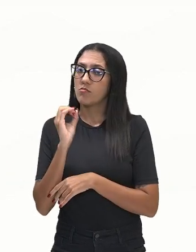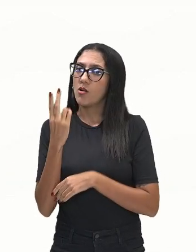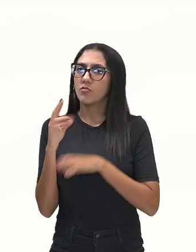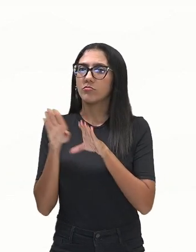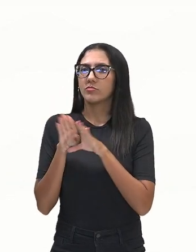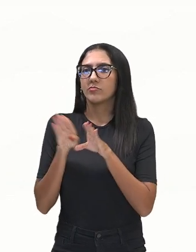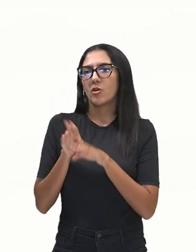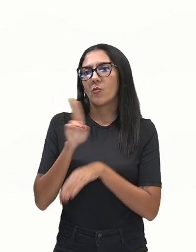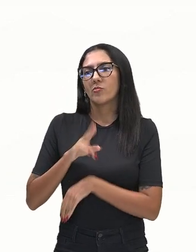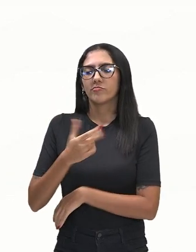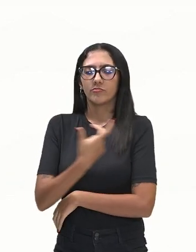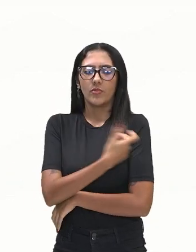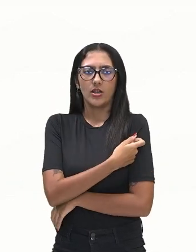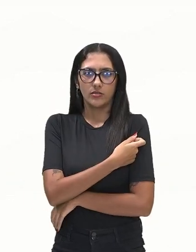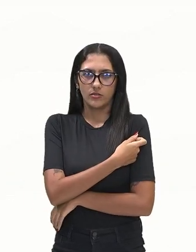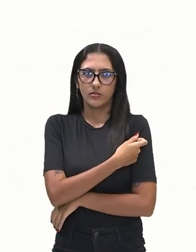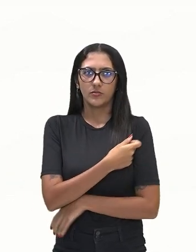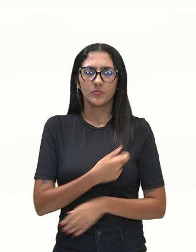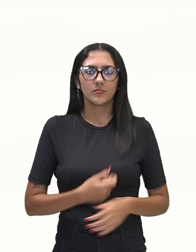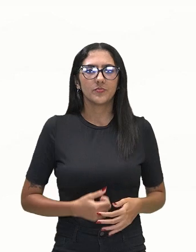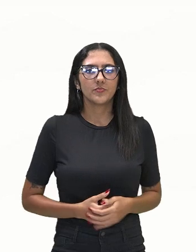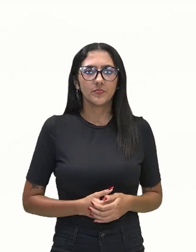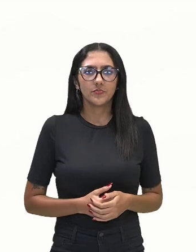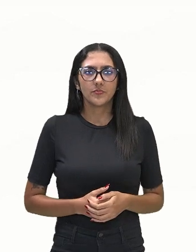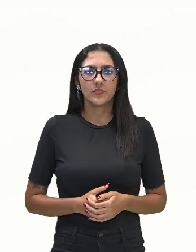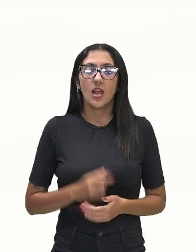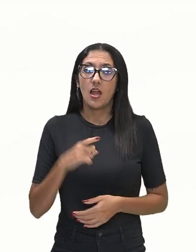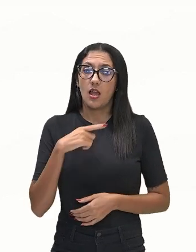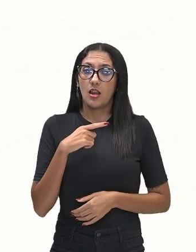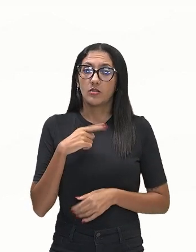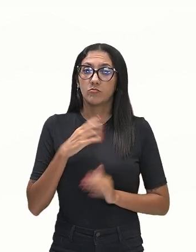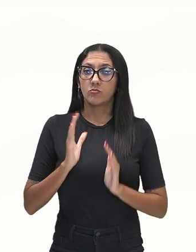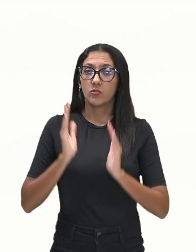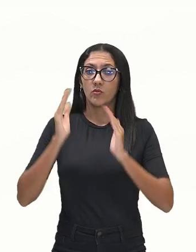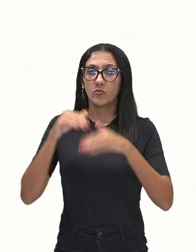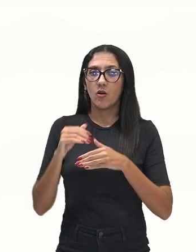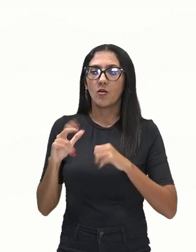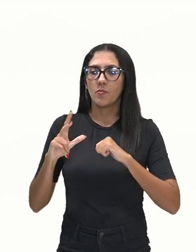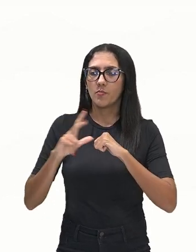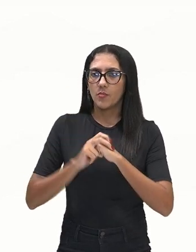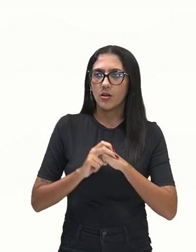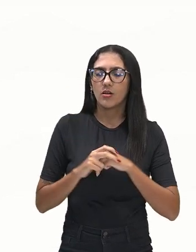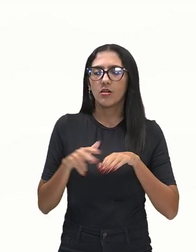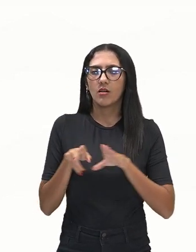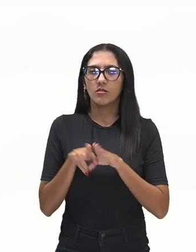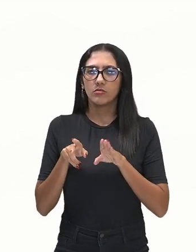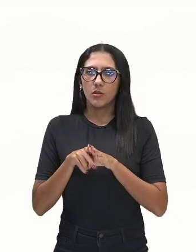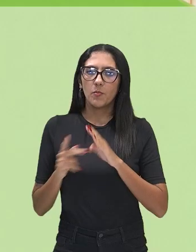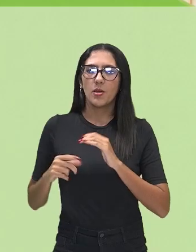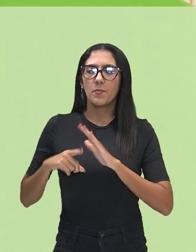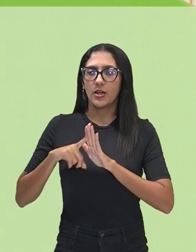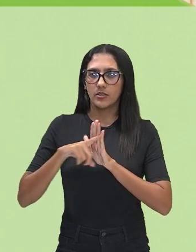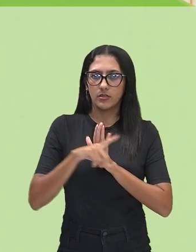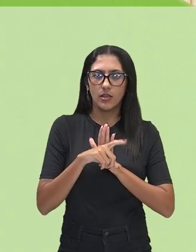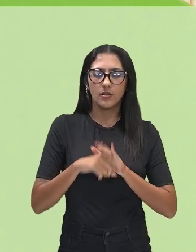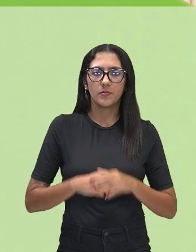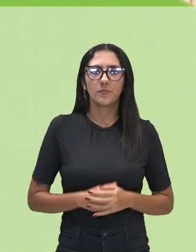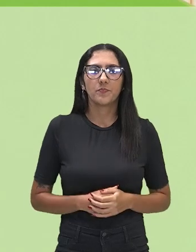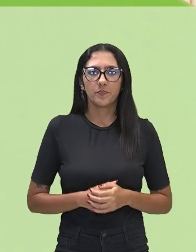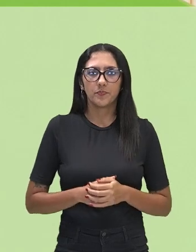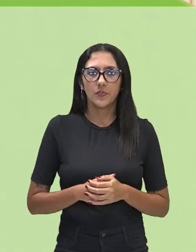de vacinas, e é específica para vírus e bactérias. Então, quando você tem o